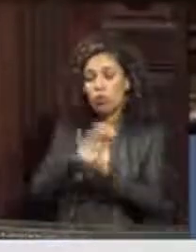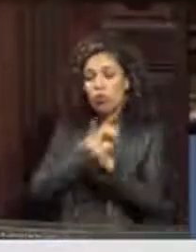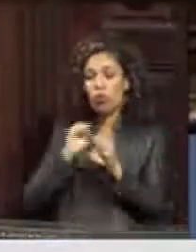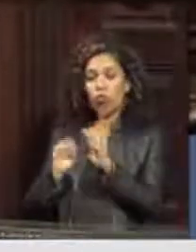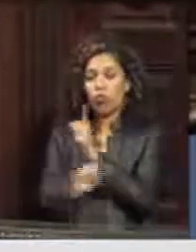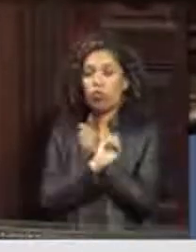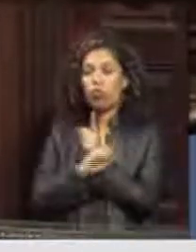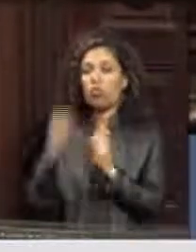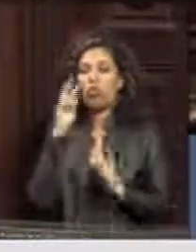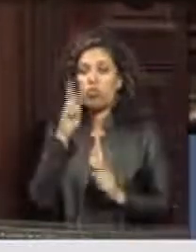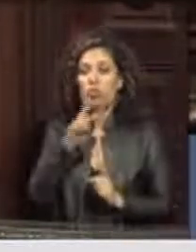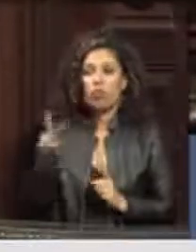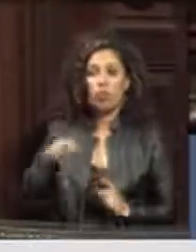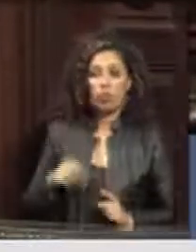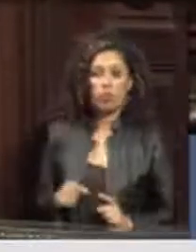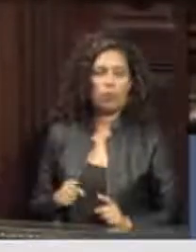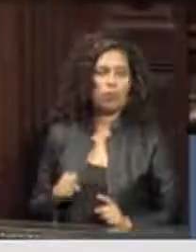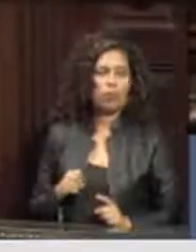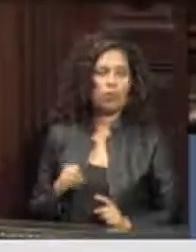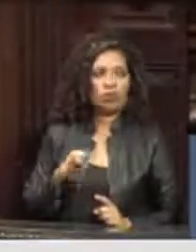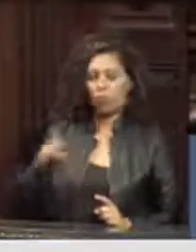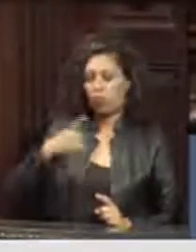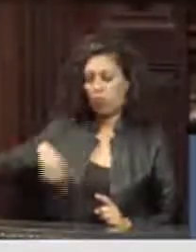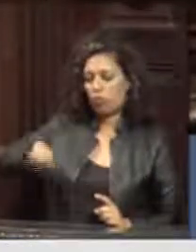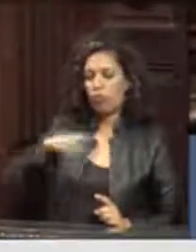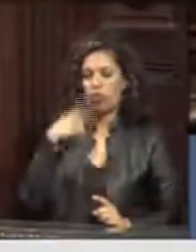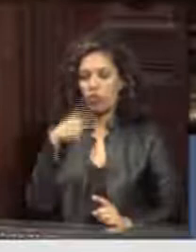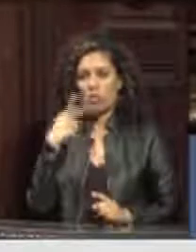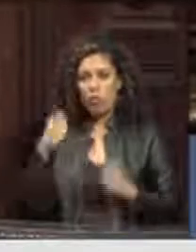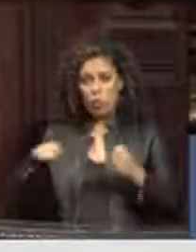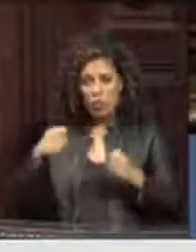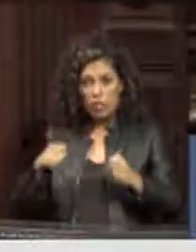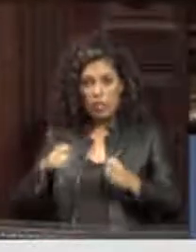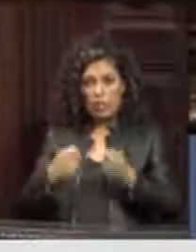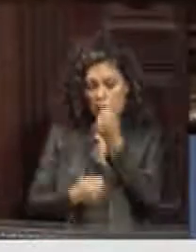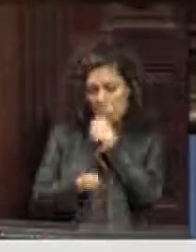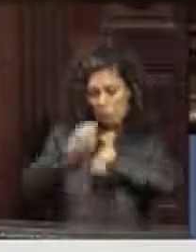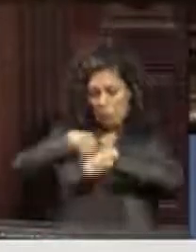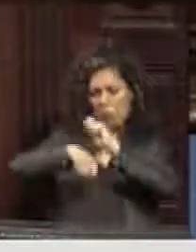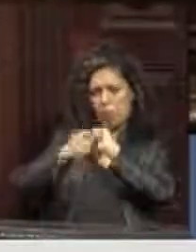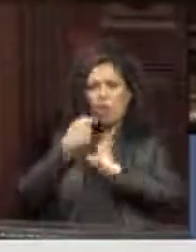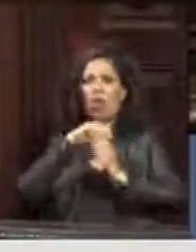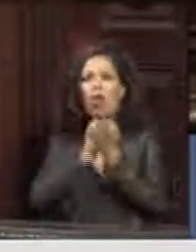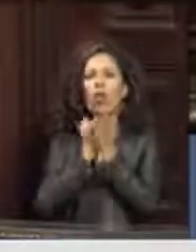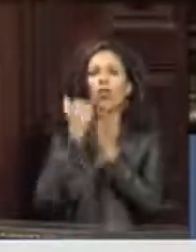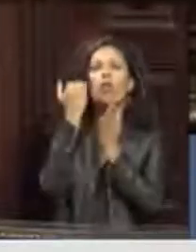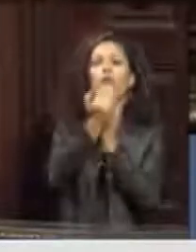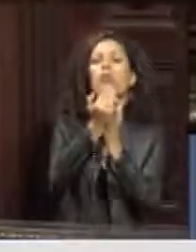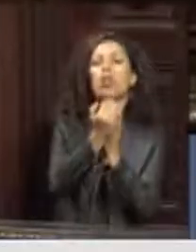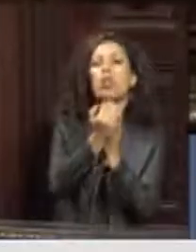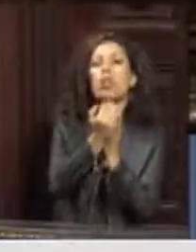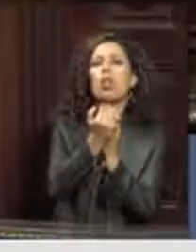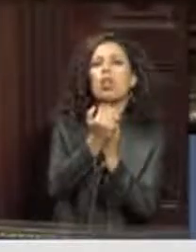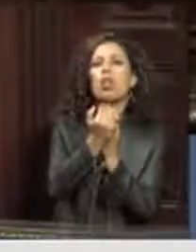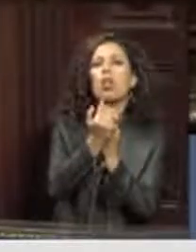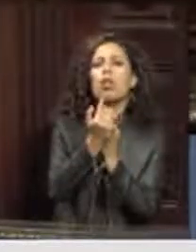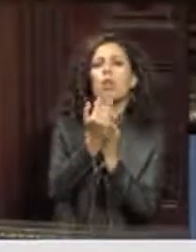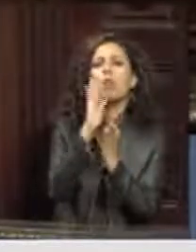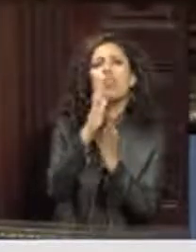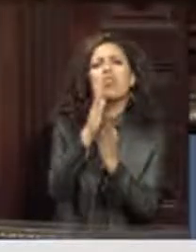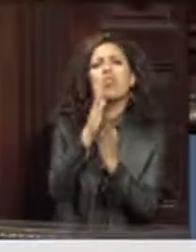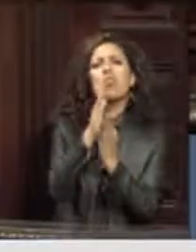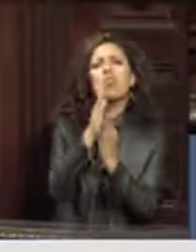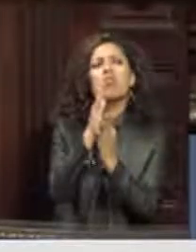Janeiro. Quando a gente está falando que é preciso ter desenvolvimento econômico, Como que a gente fala em desenvolvimento econômico